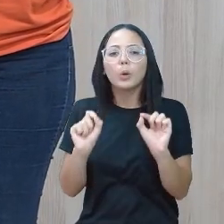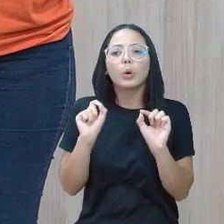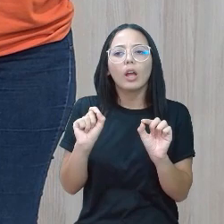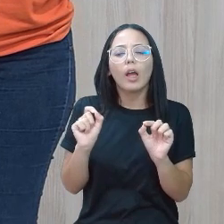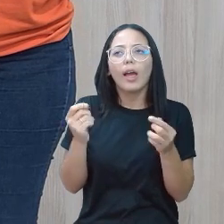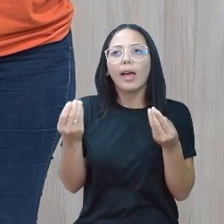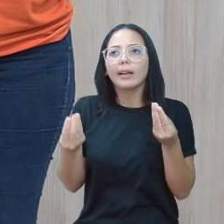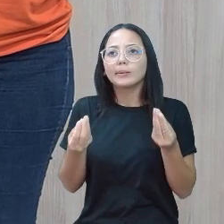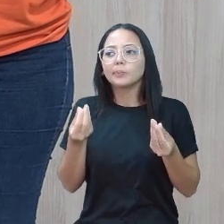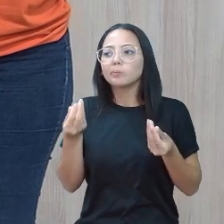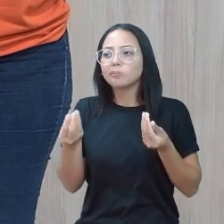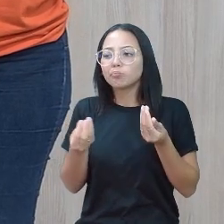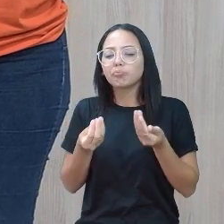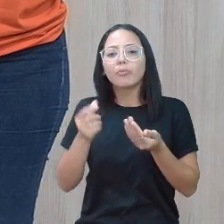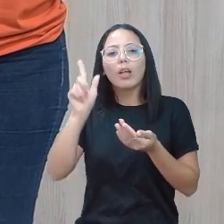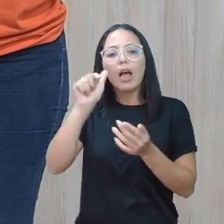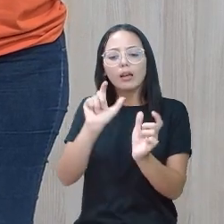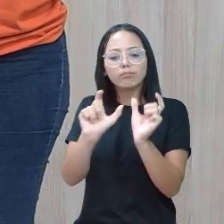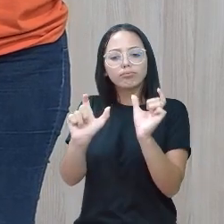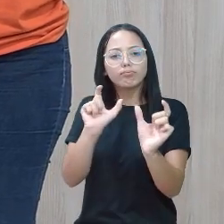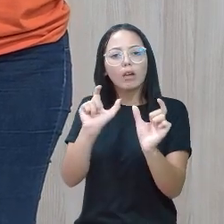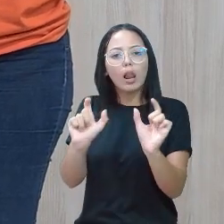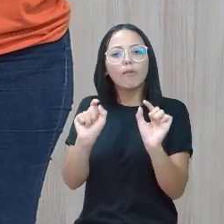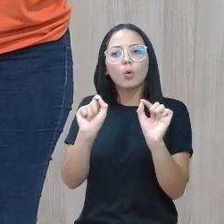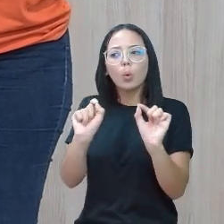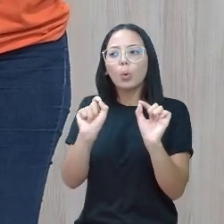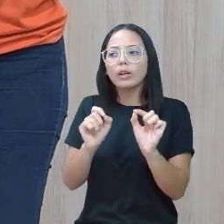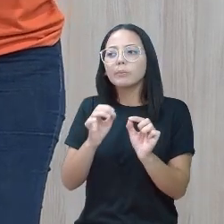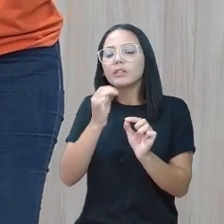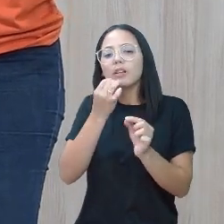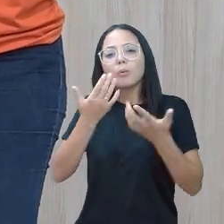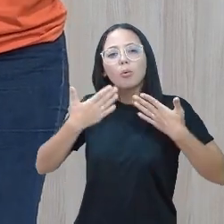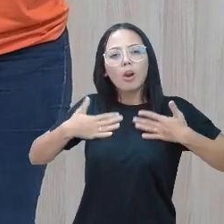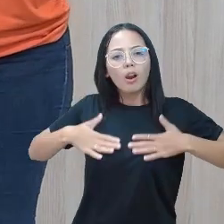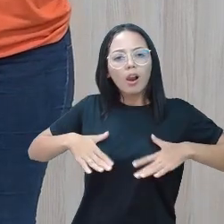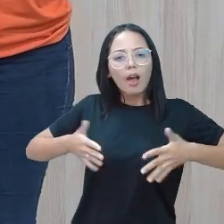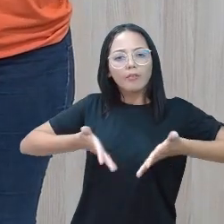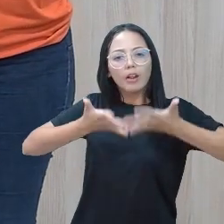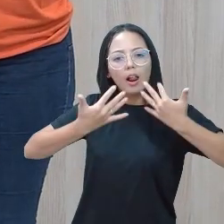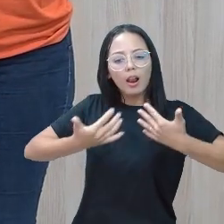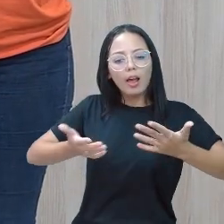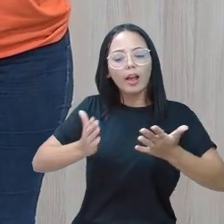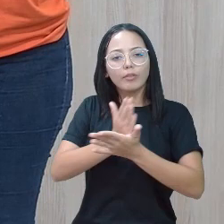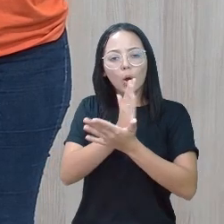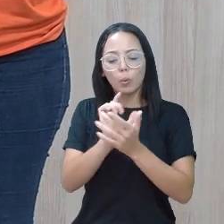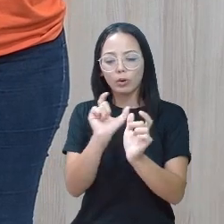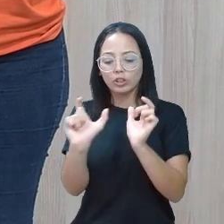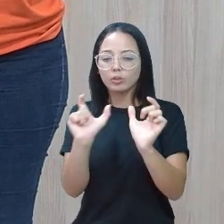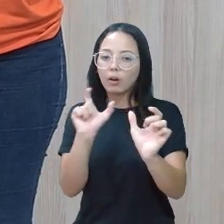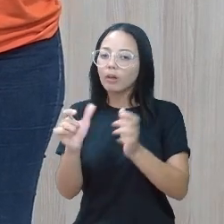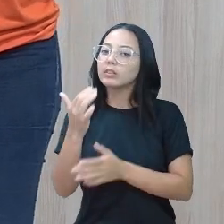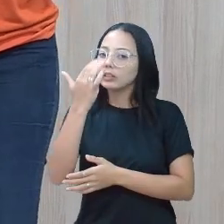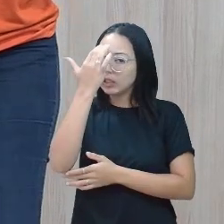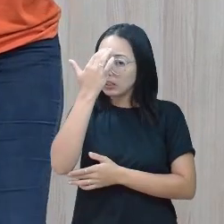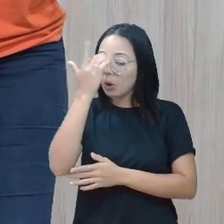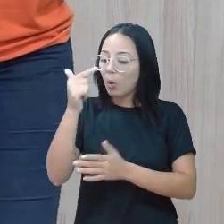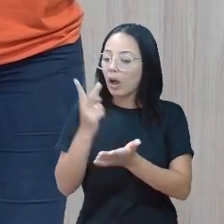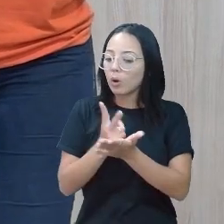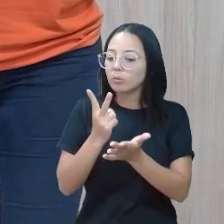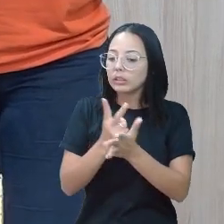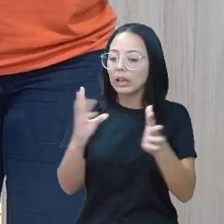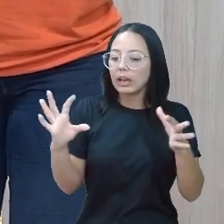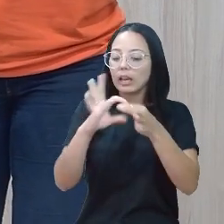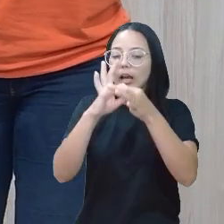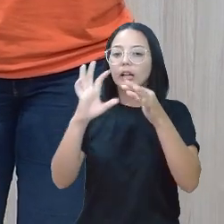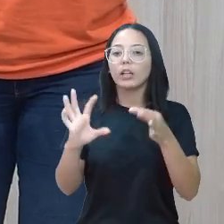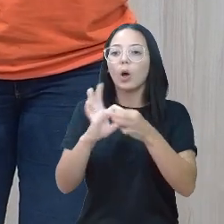Para deixar as palavras ficarem assim mais suaves, algumas palavras. Ela é constantemente ligada ao